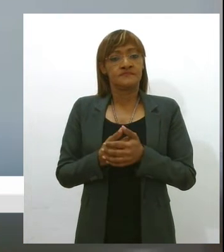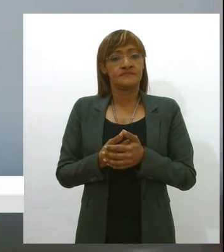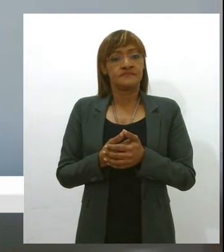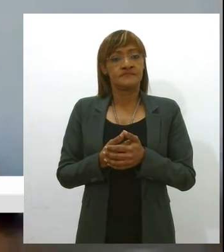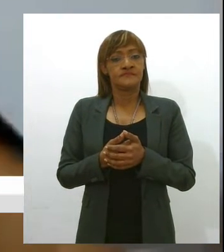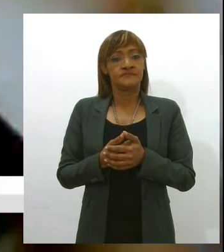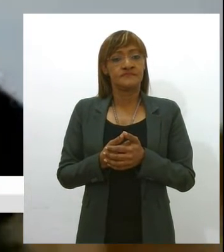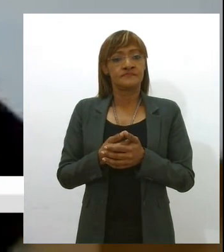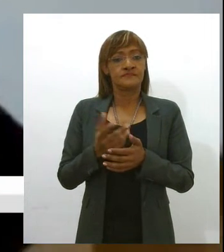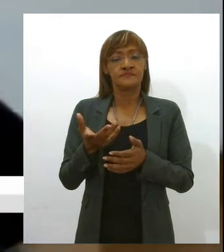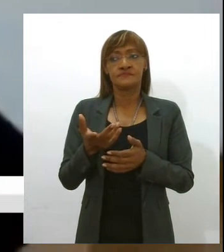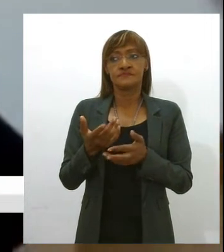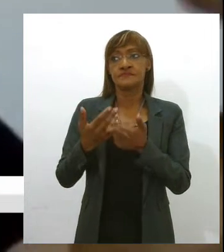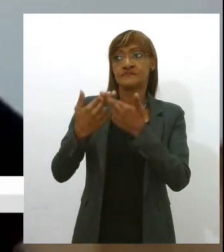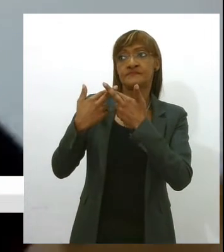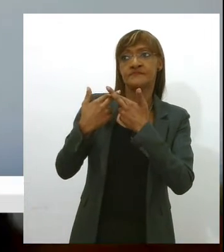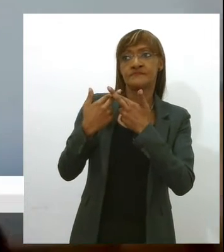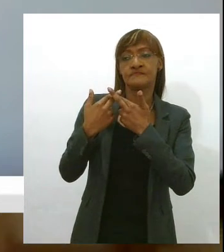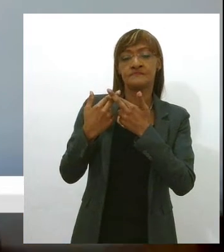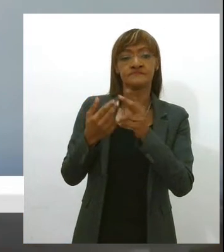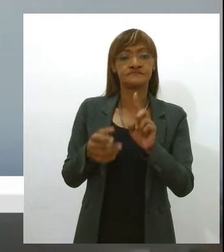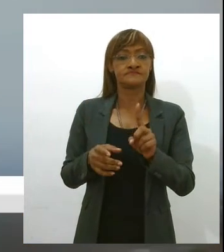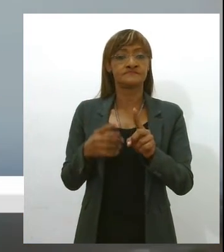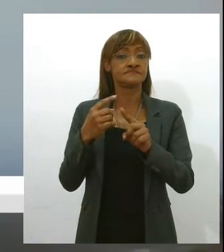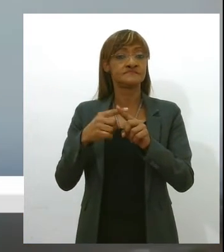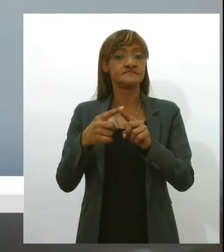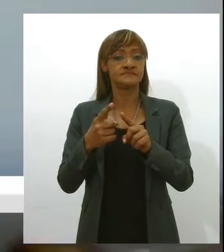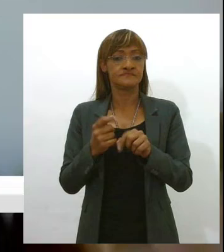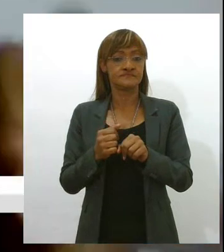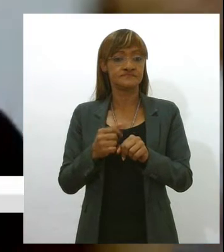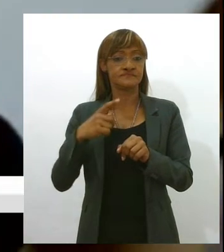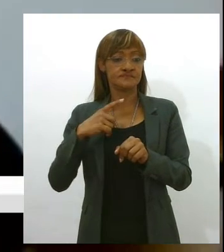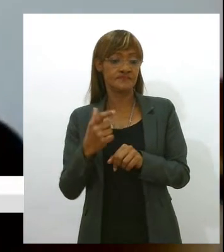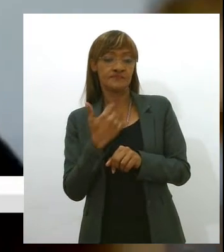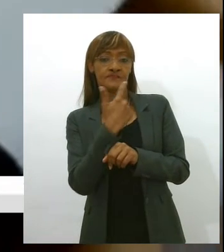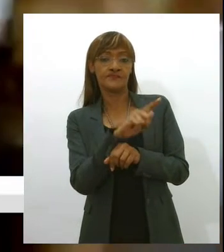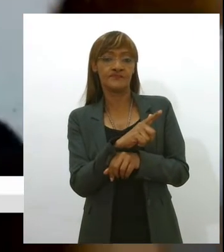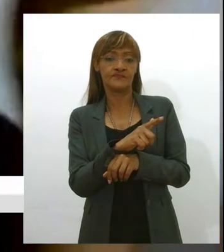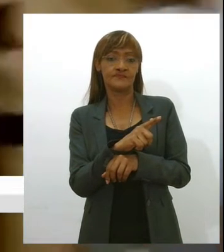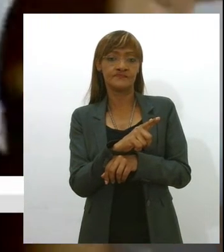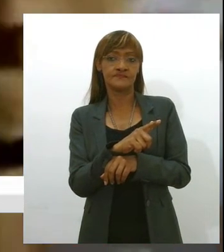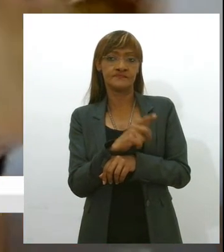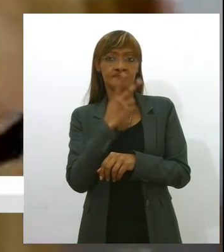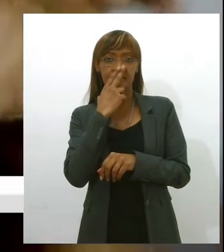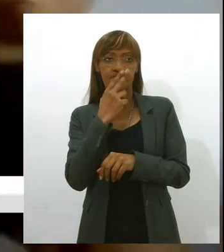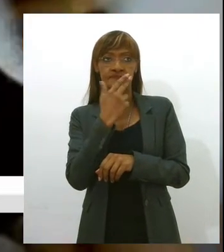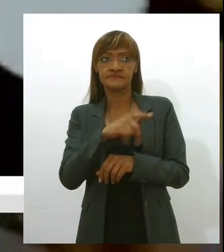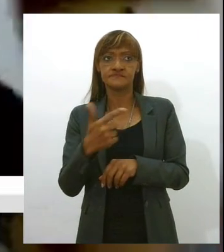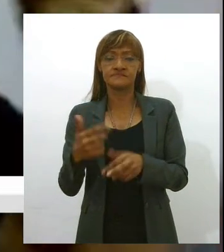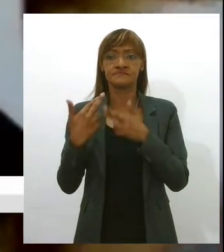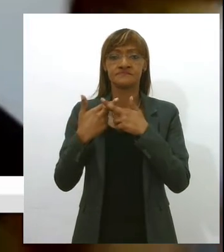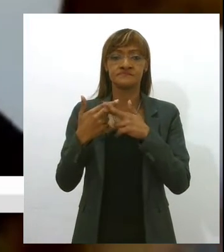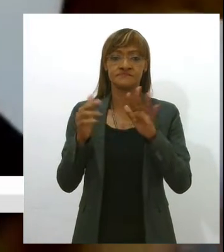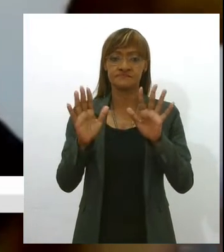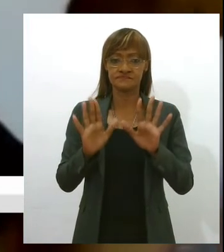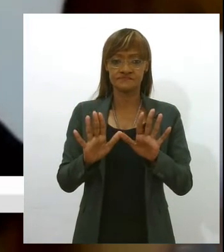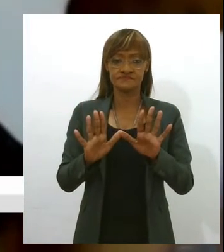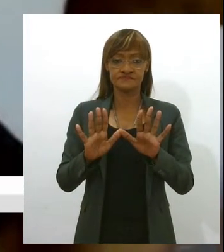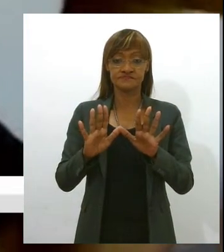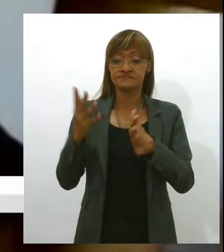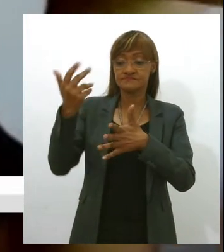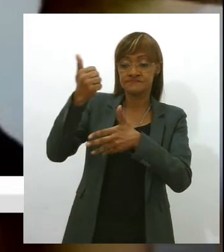porque evoca que existe uma outra paternidade que seja responsável. Até a gente conseguir substituir essa